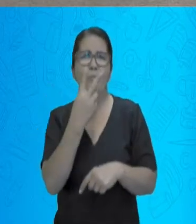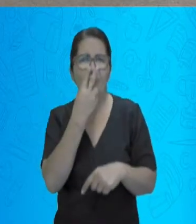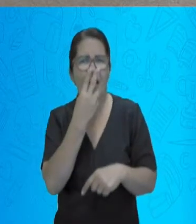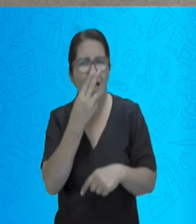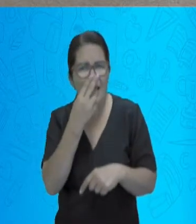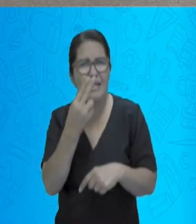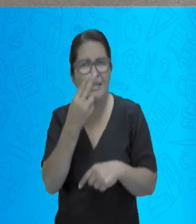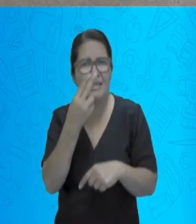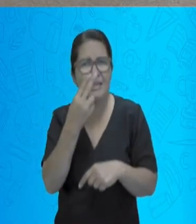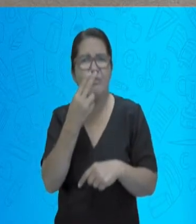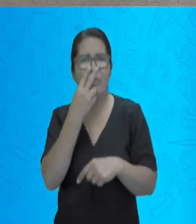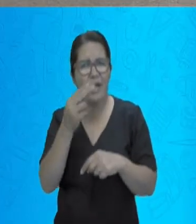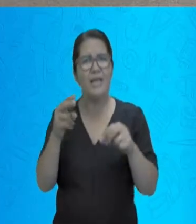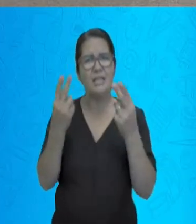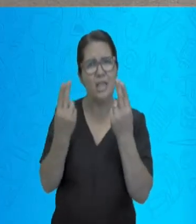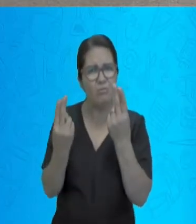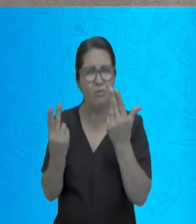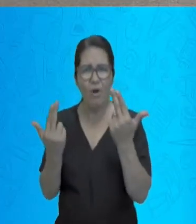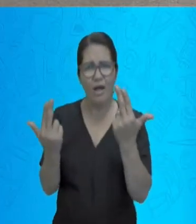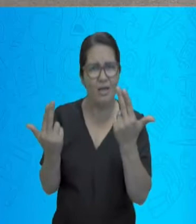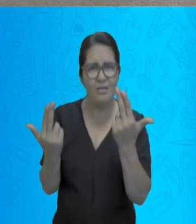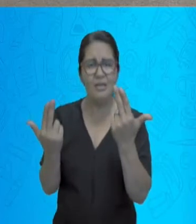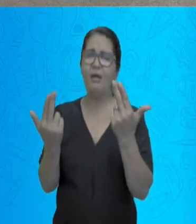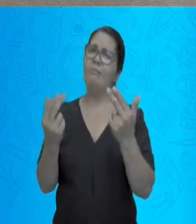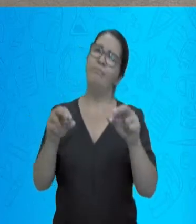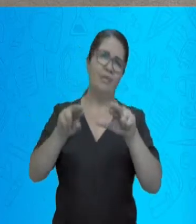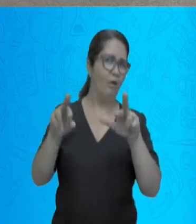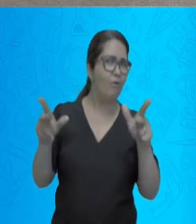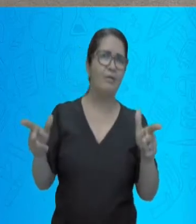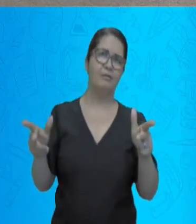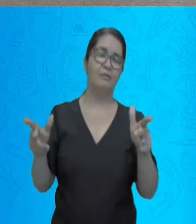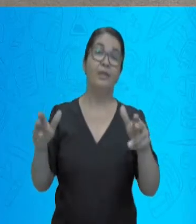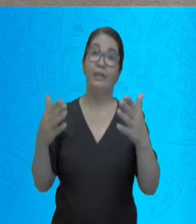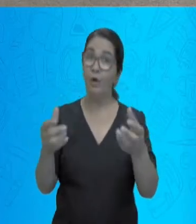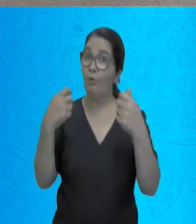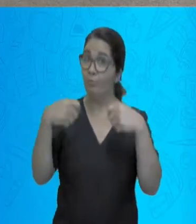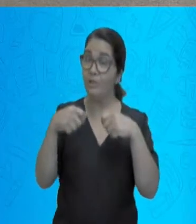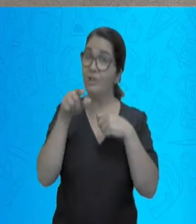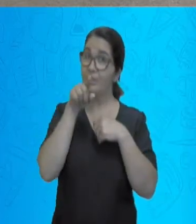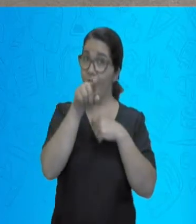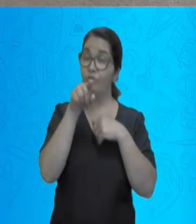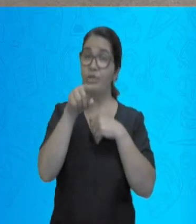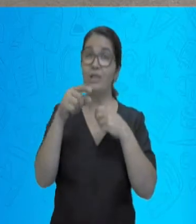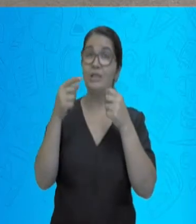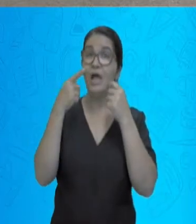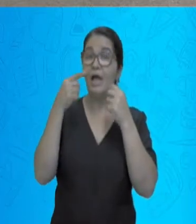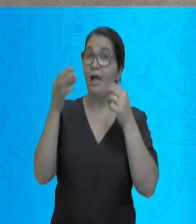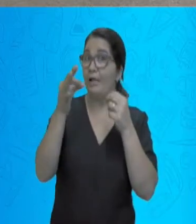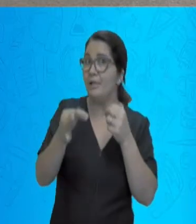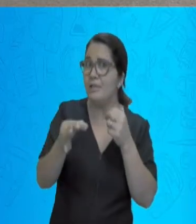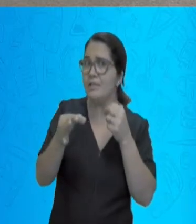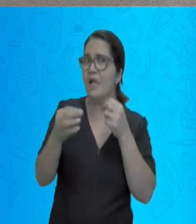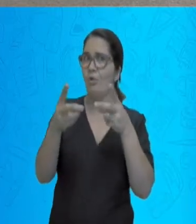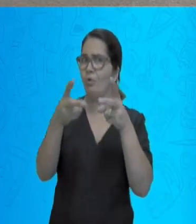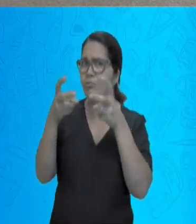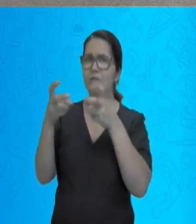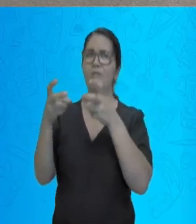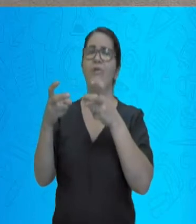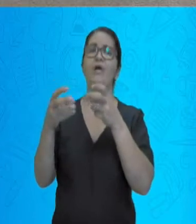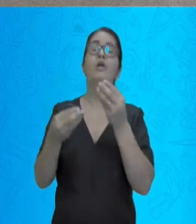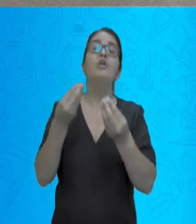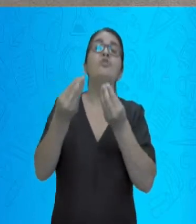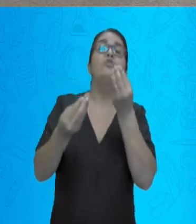falar pausadamente para vocês observarem a diferença entre um som e outro. A